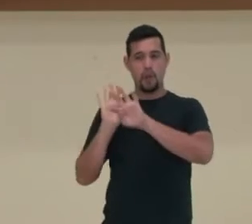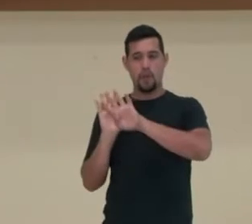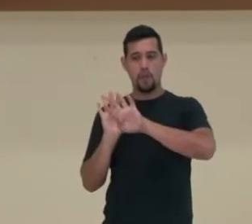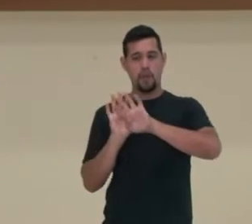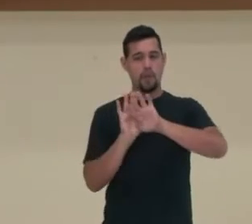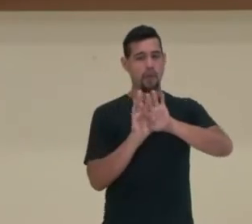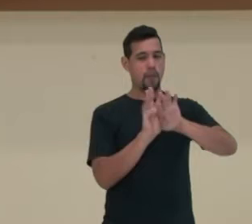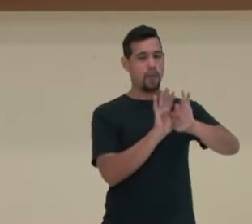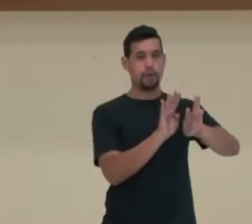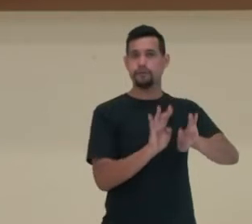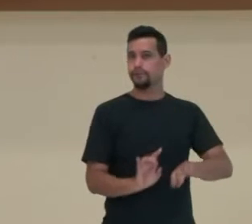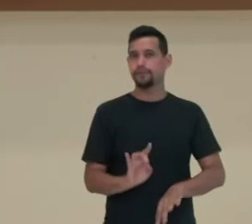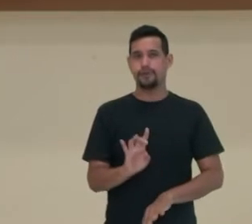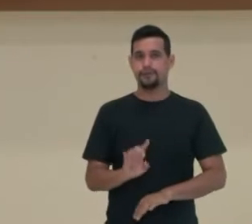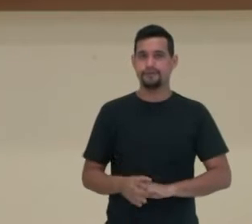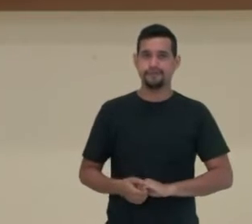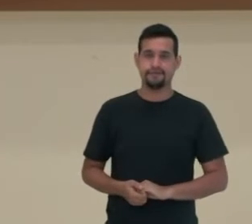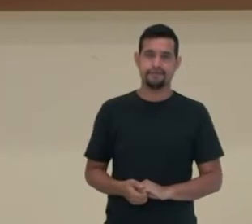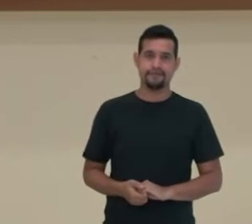com o exército dentro da cidade.